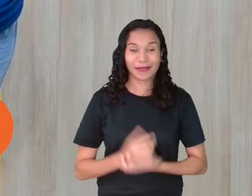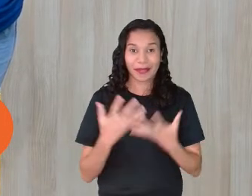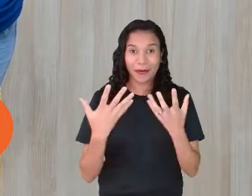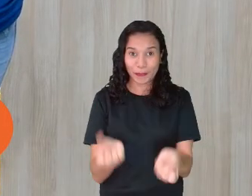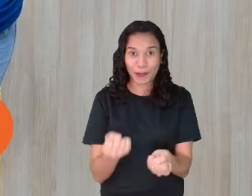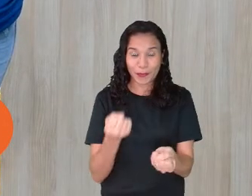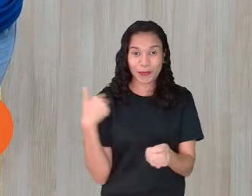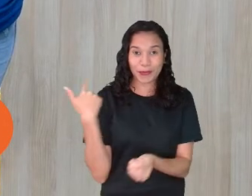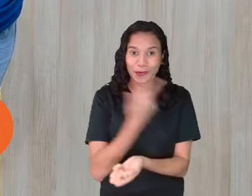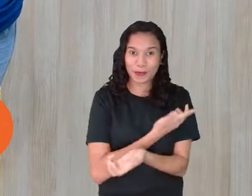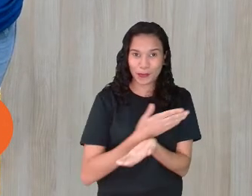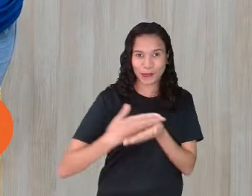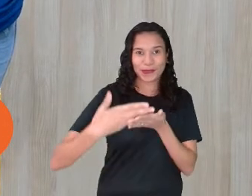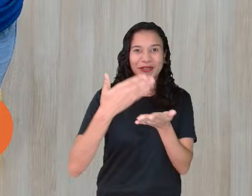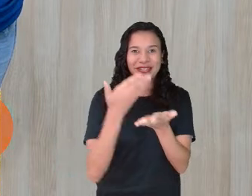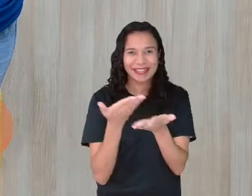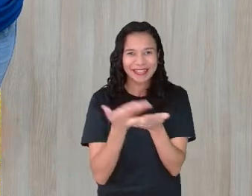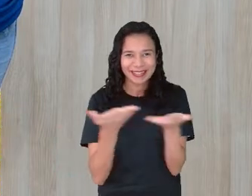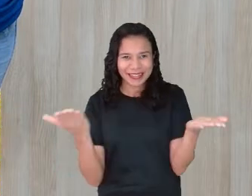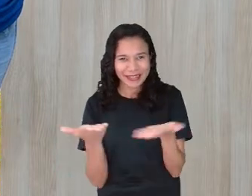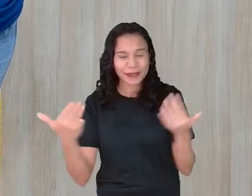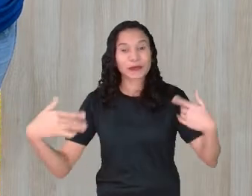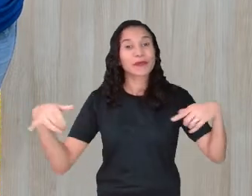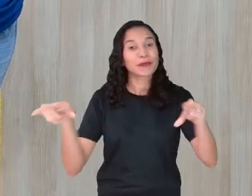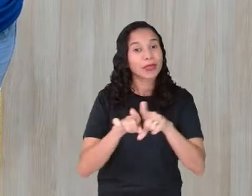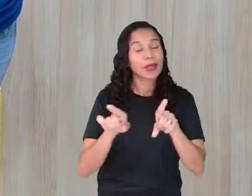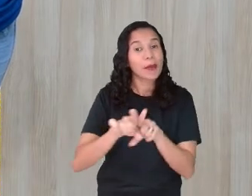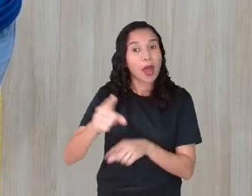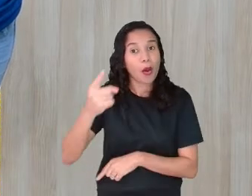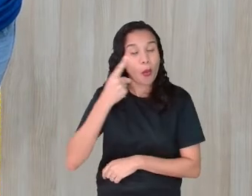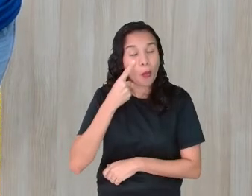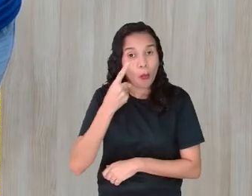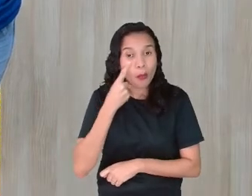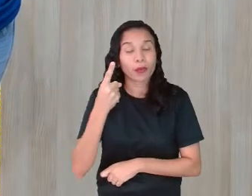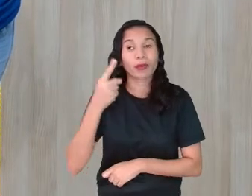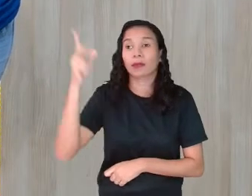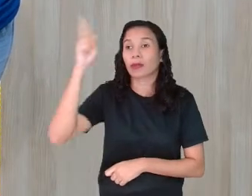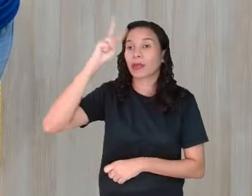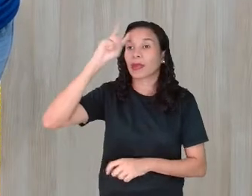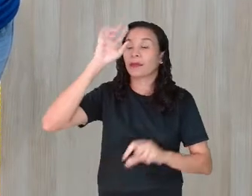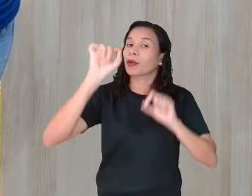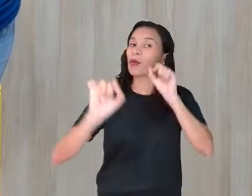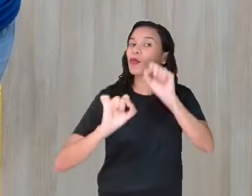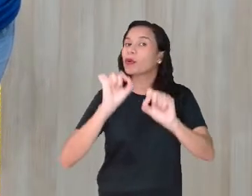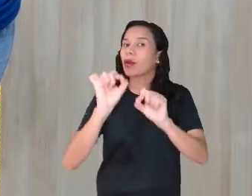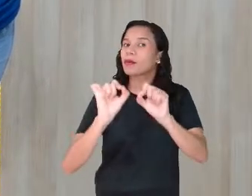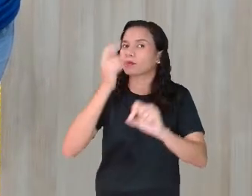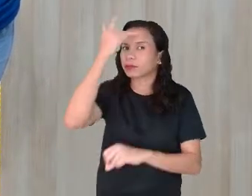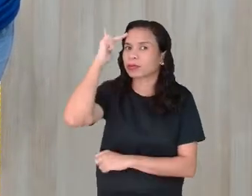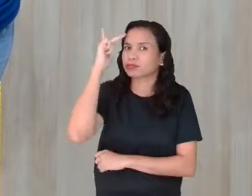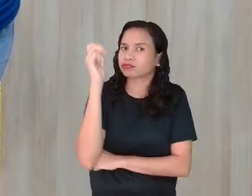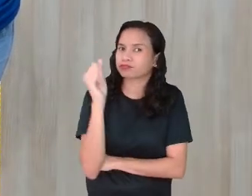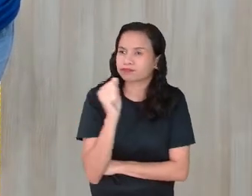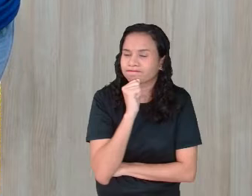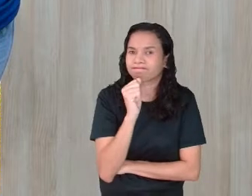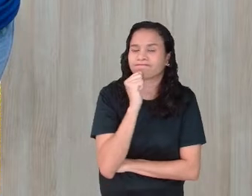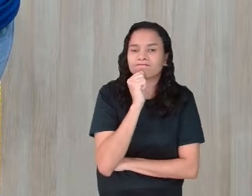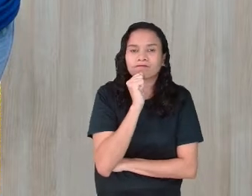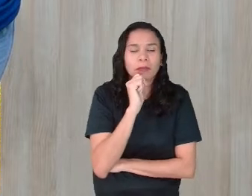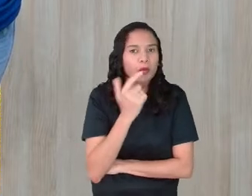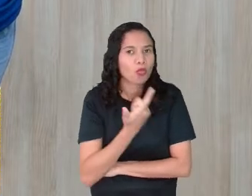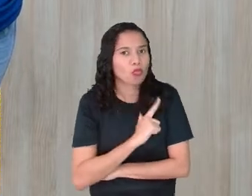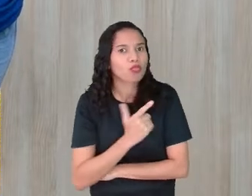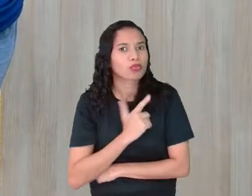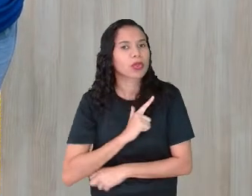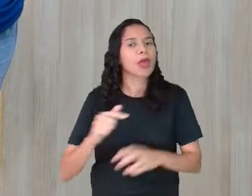Vamos lá, para a gente começar aqui. Também, gente, olha só. Lembra do seguinte, hein? Quem não